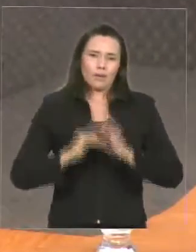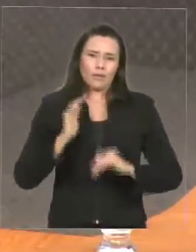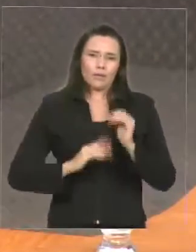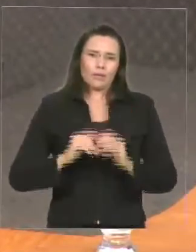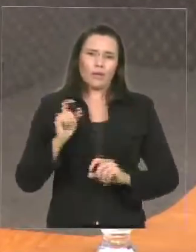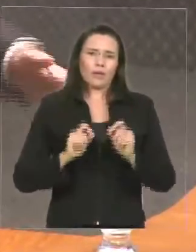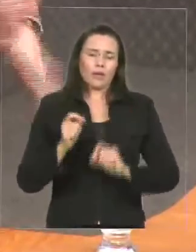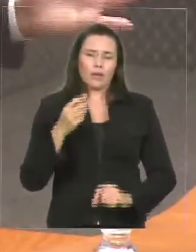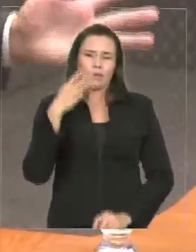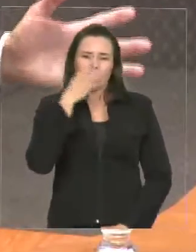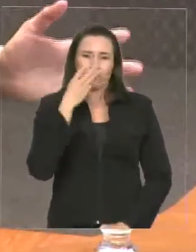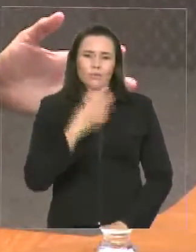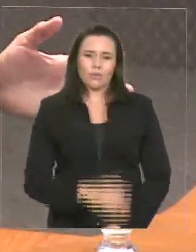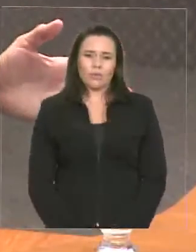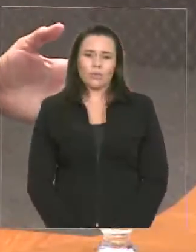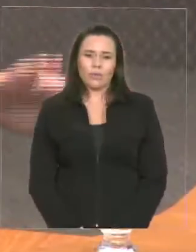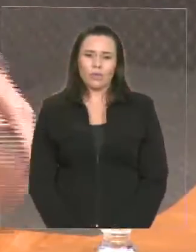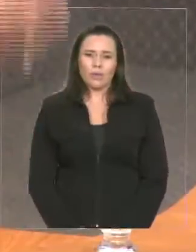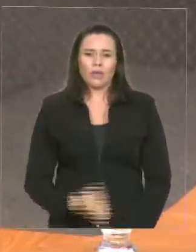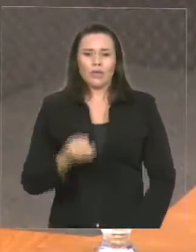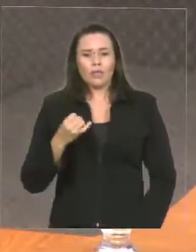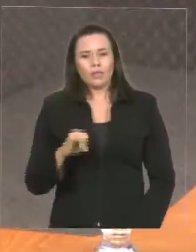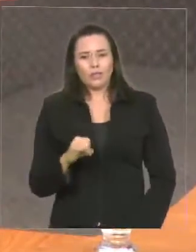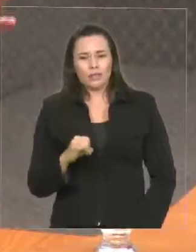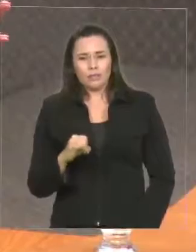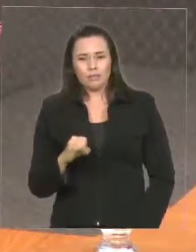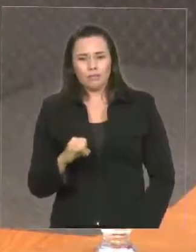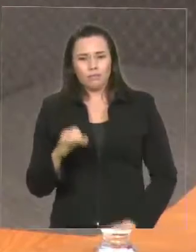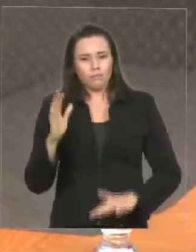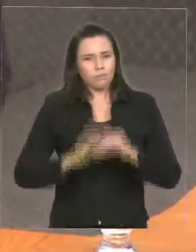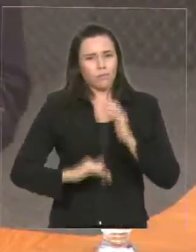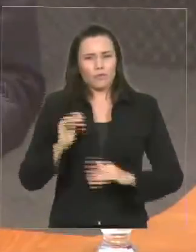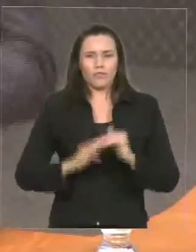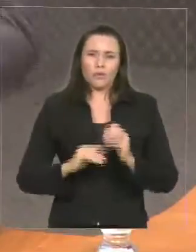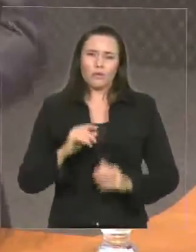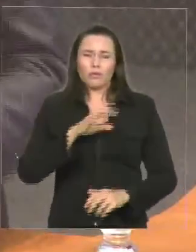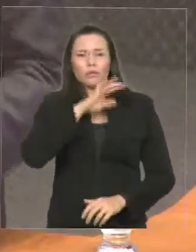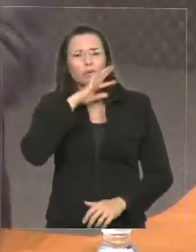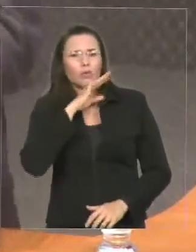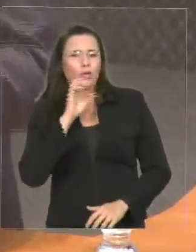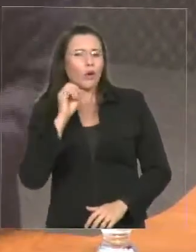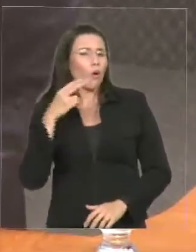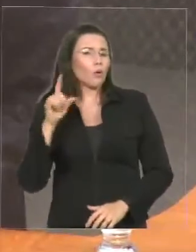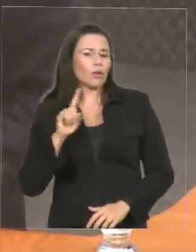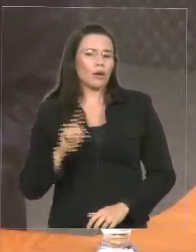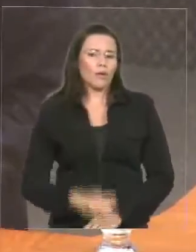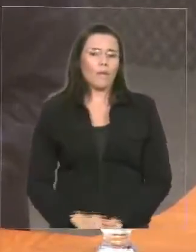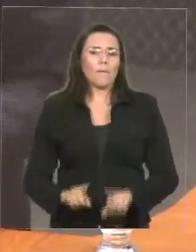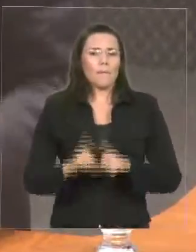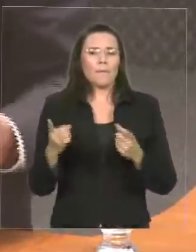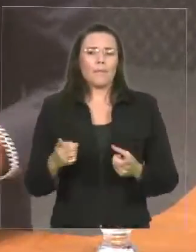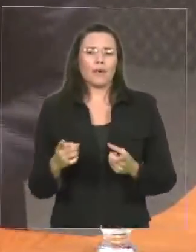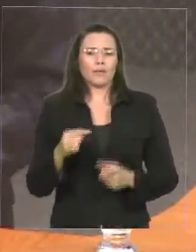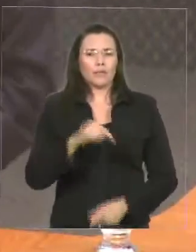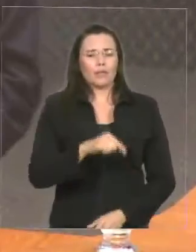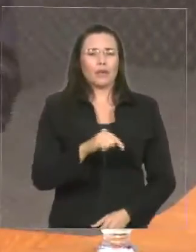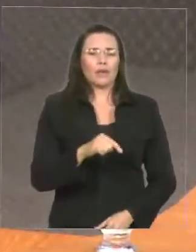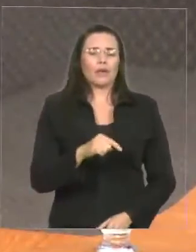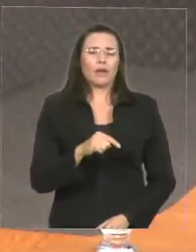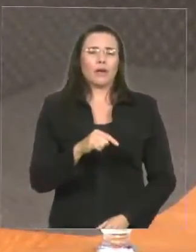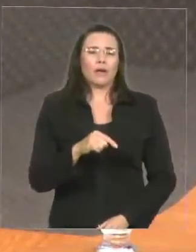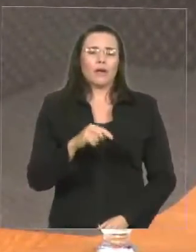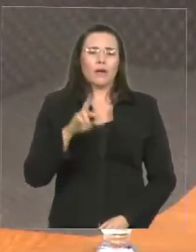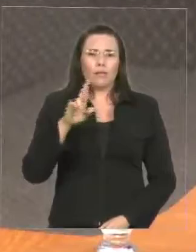também das mulheres, se deformado ou não, presidenta, sei lá o que se era. Mas Roma chegou a ter 29% da população